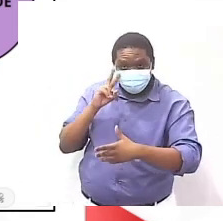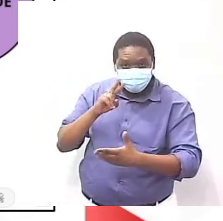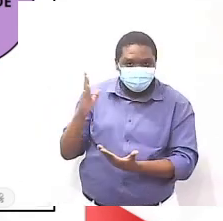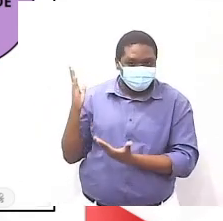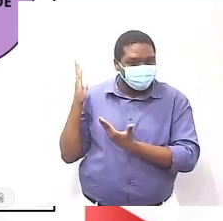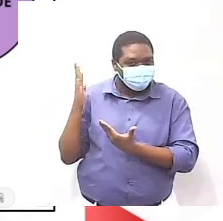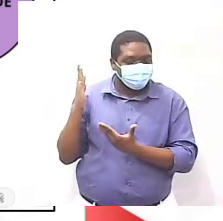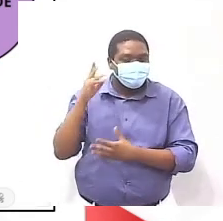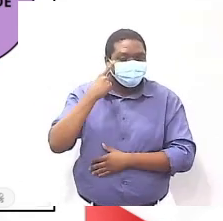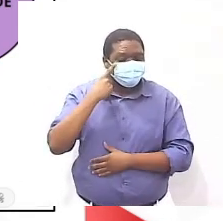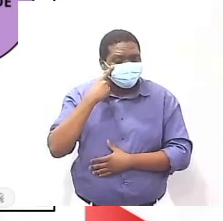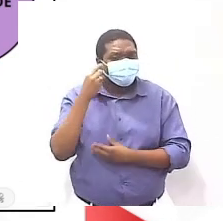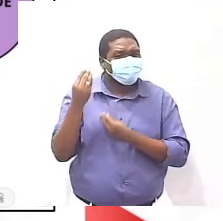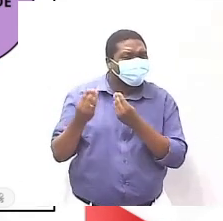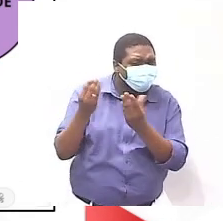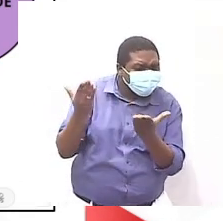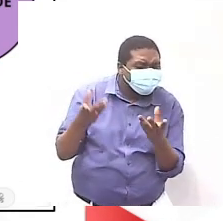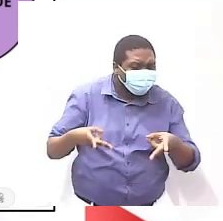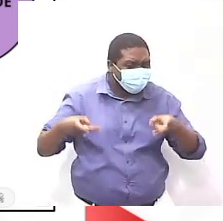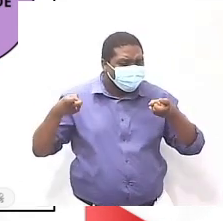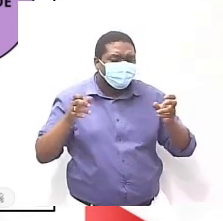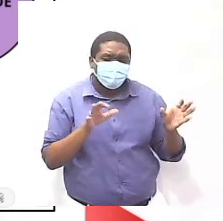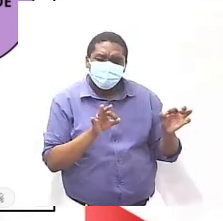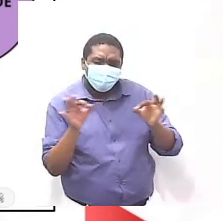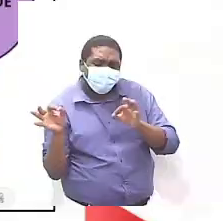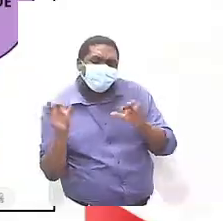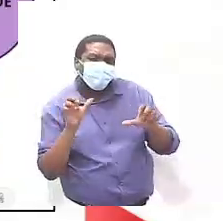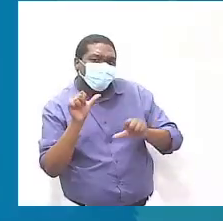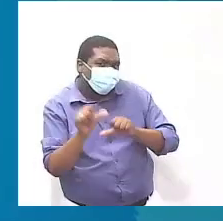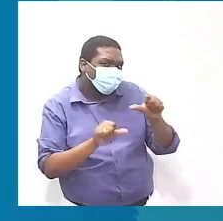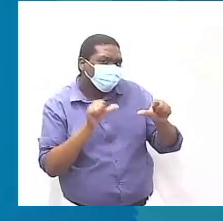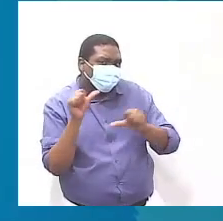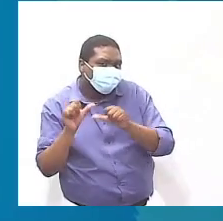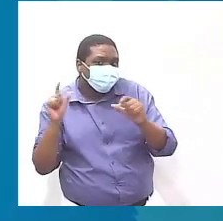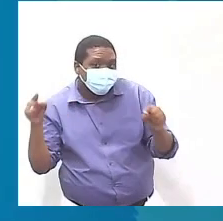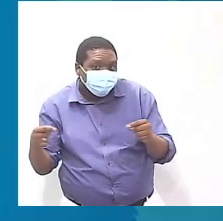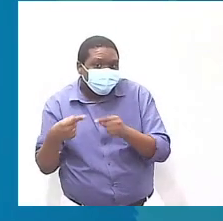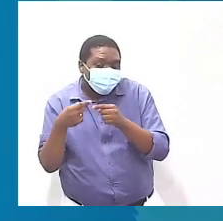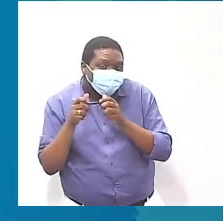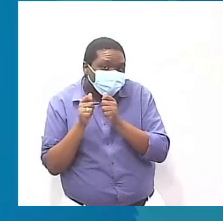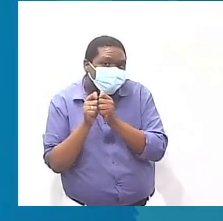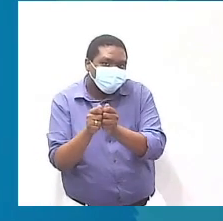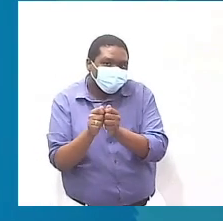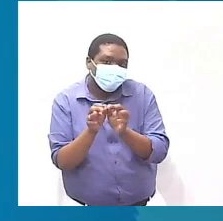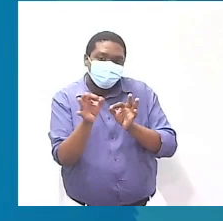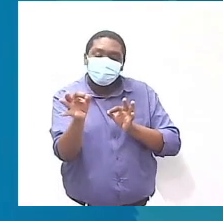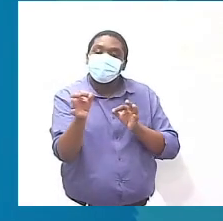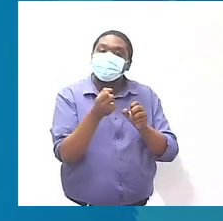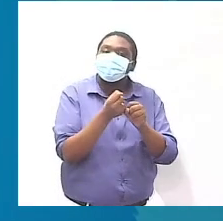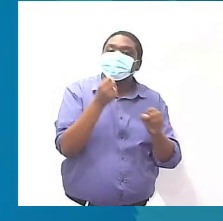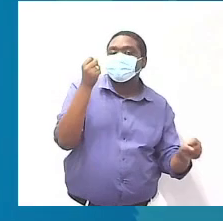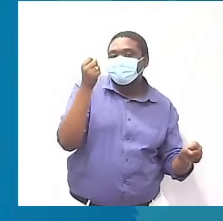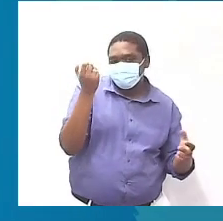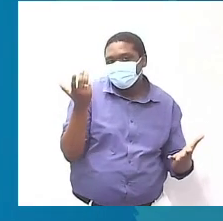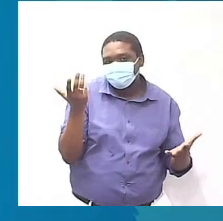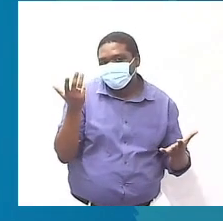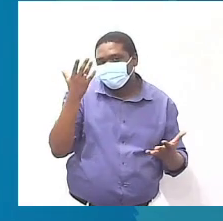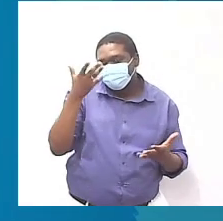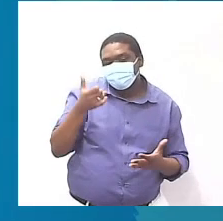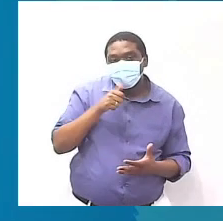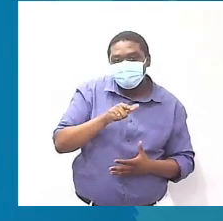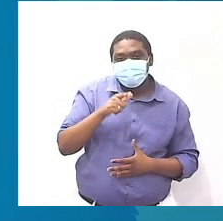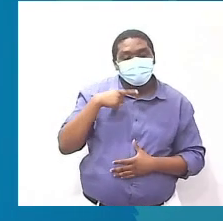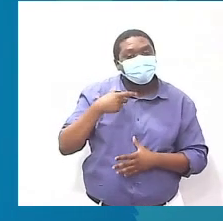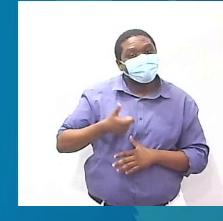Então, olha como a geometria veio associada à grandeza e medida para poder dar qualidade. Então,